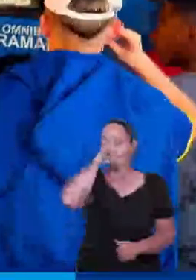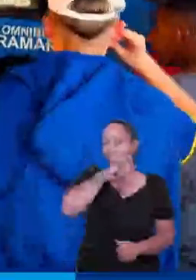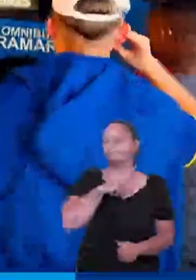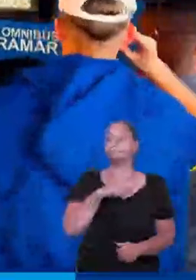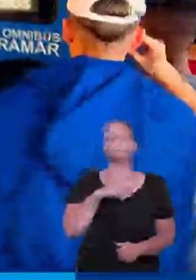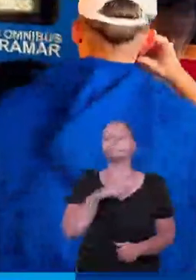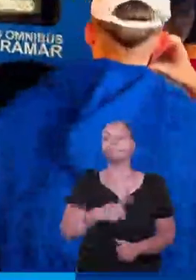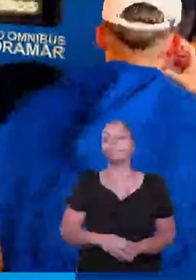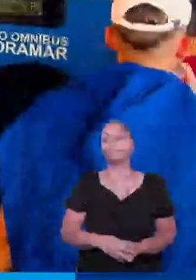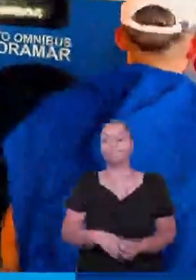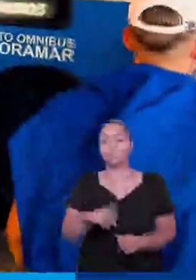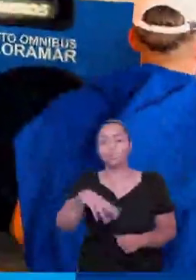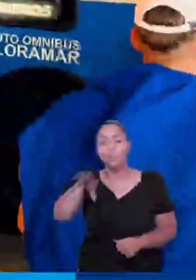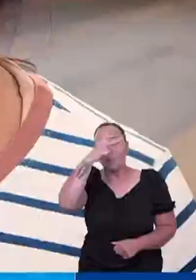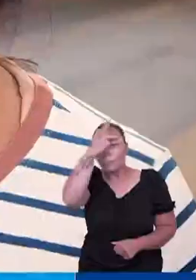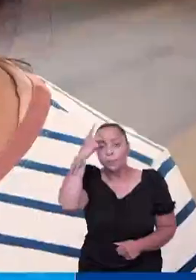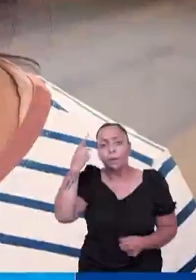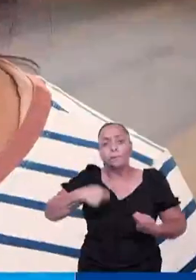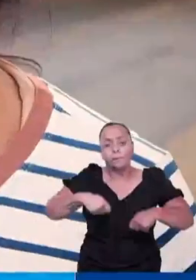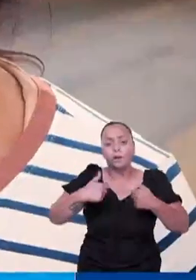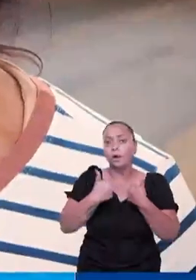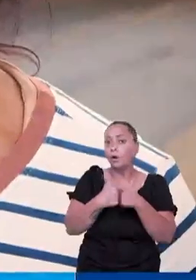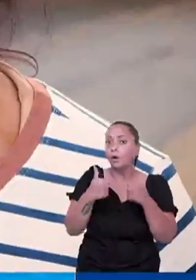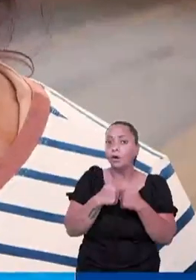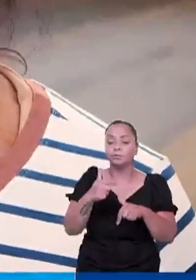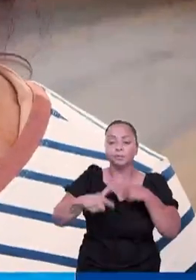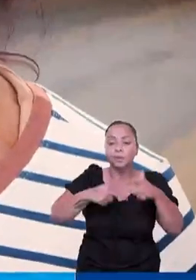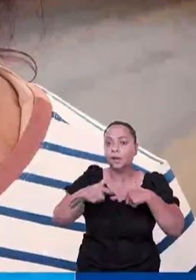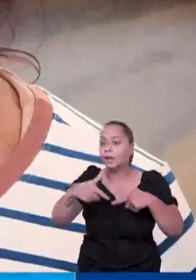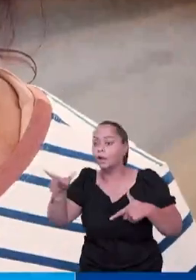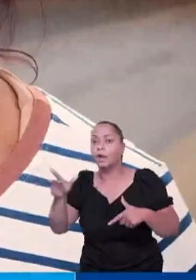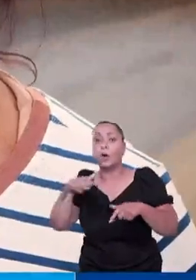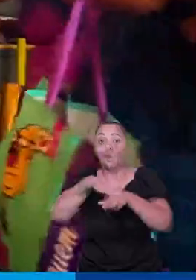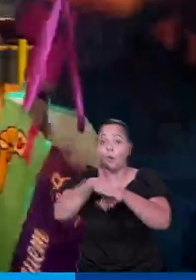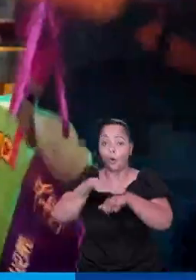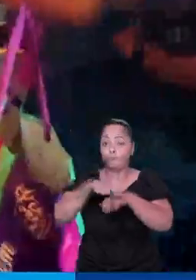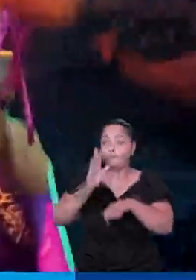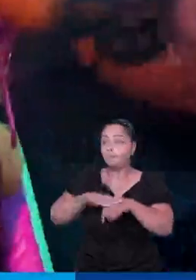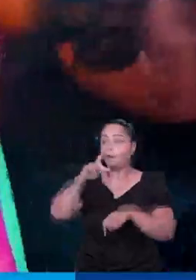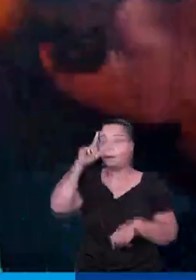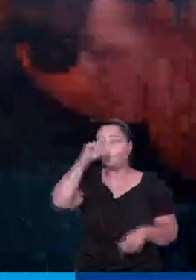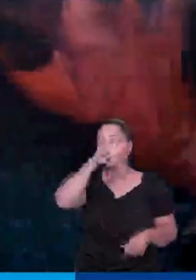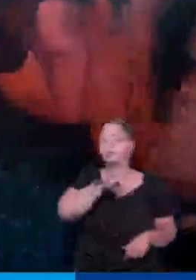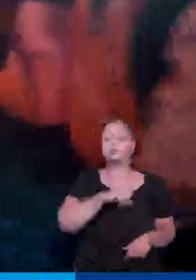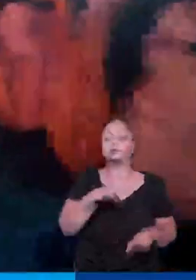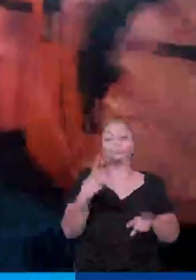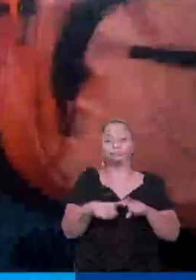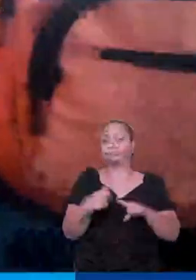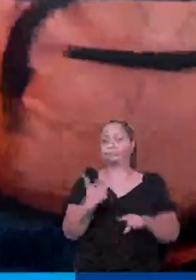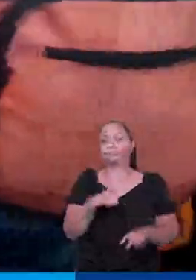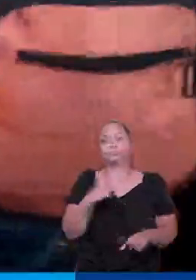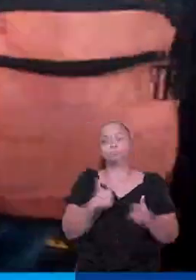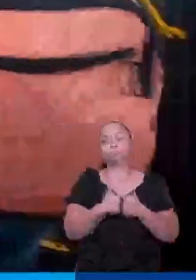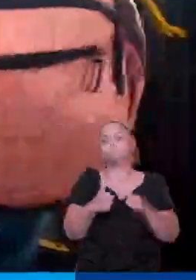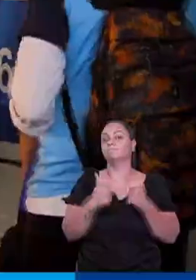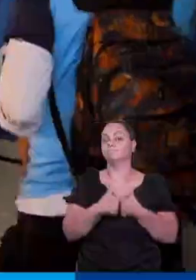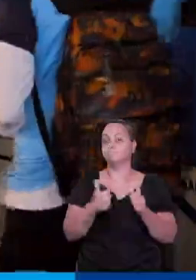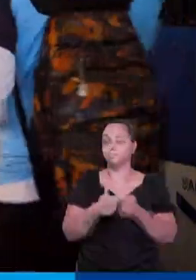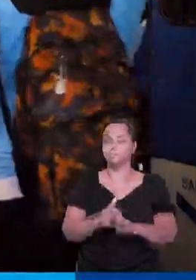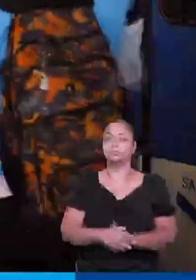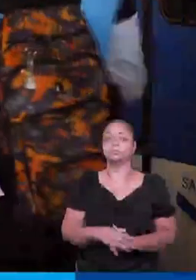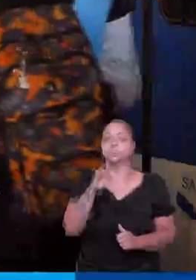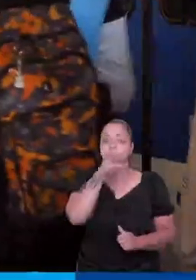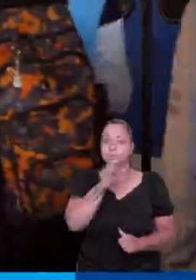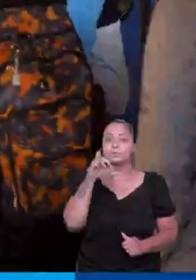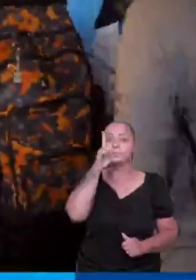público aqui em Poços de Caldas é difícil. O pessoal precisa de ônibus de manhã para trabalhar, não tem ônibus. À noite é mais difícil, porque não está tendo ônibus nem à noite nem de